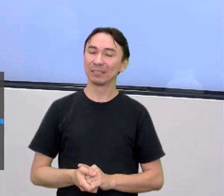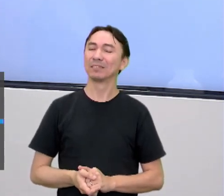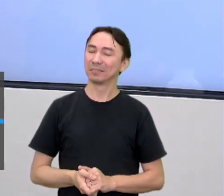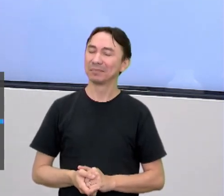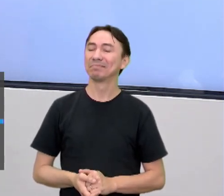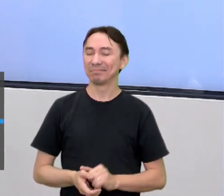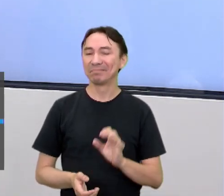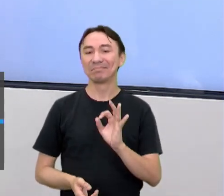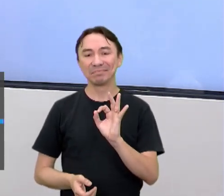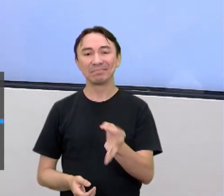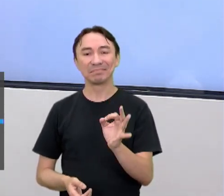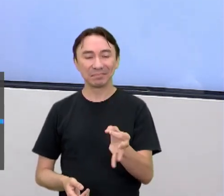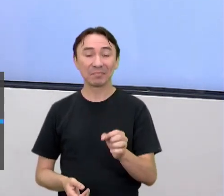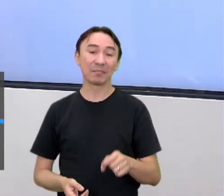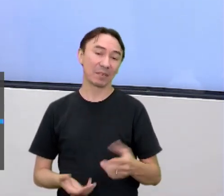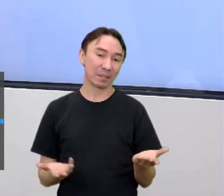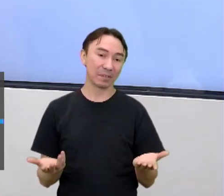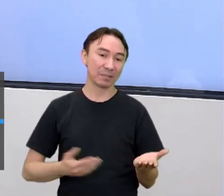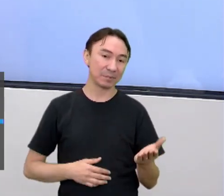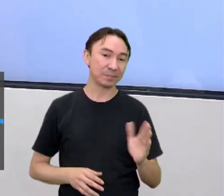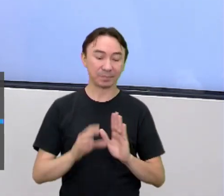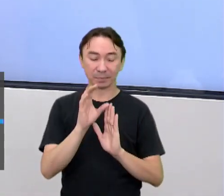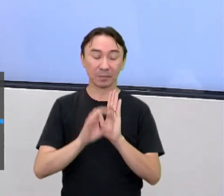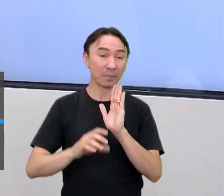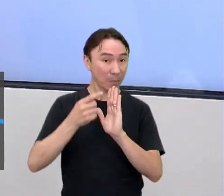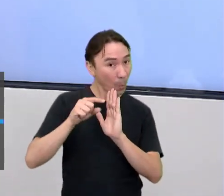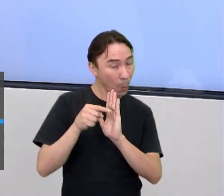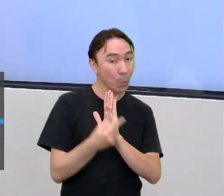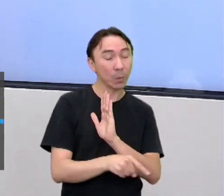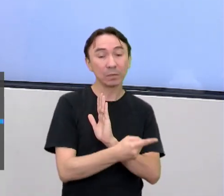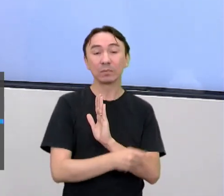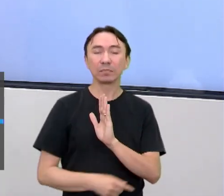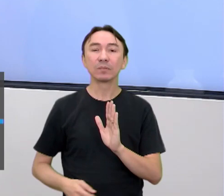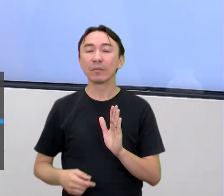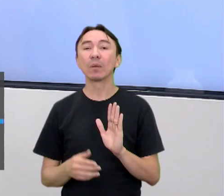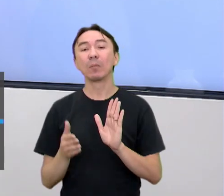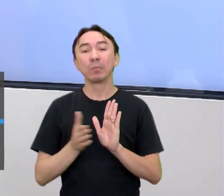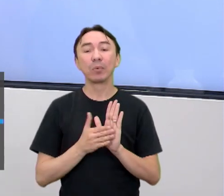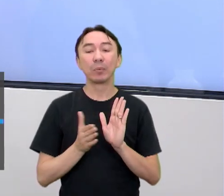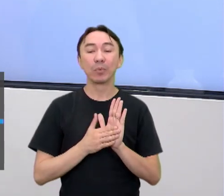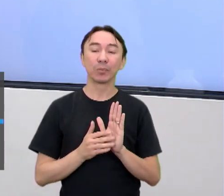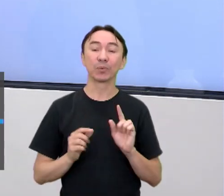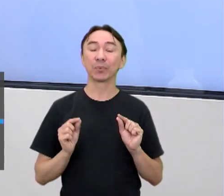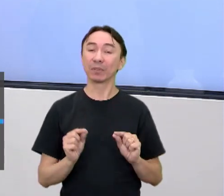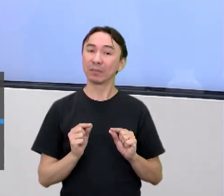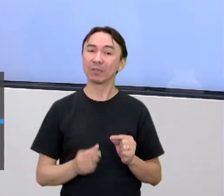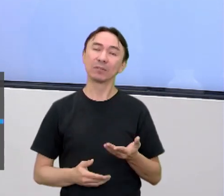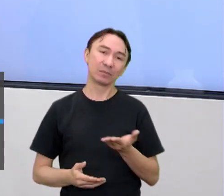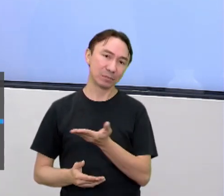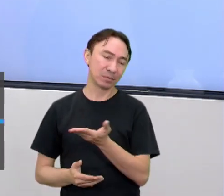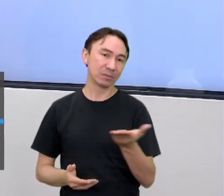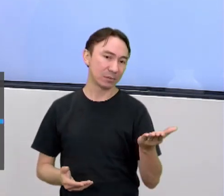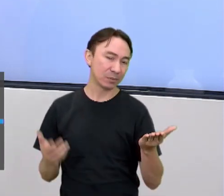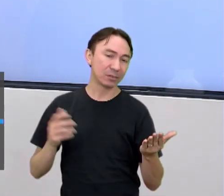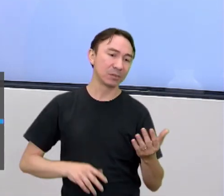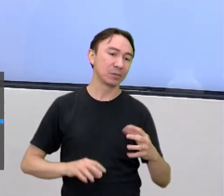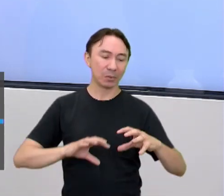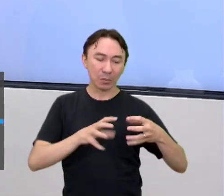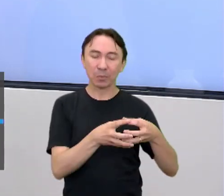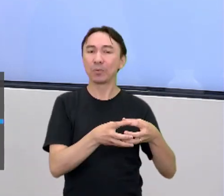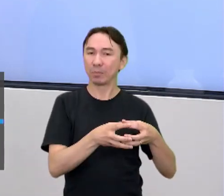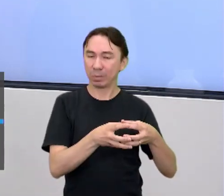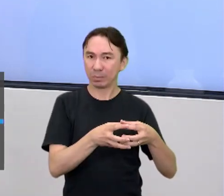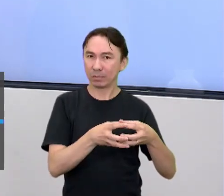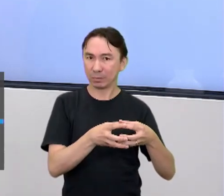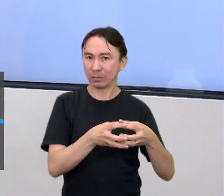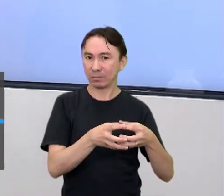aprofundamentos curriculares, né, e a proposta de trabalho deles é que sempre vocês trabalhem em grupos, né, coletivamente. Por